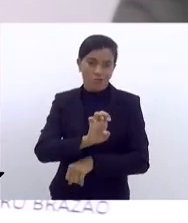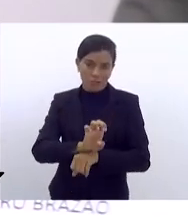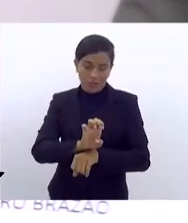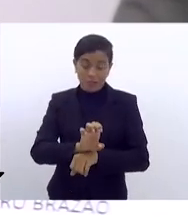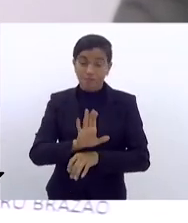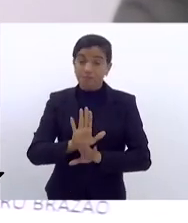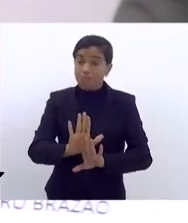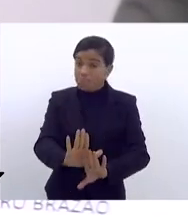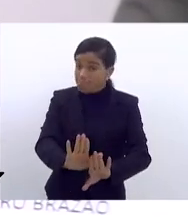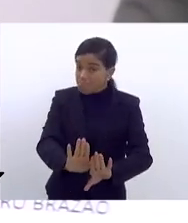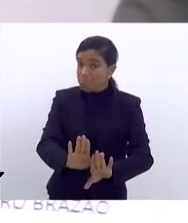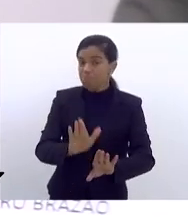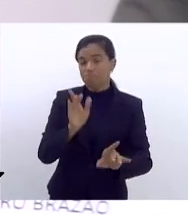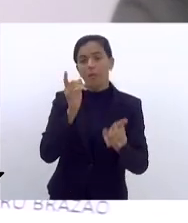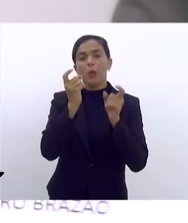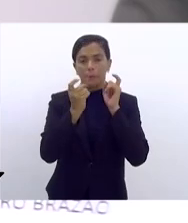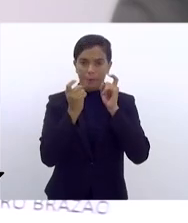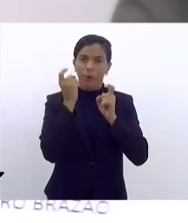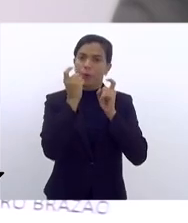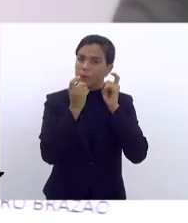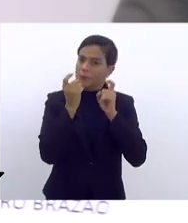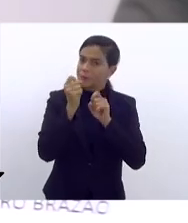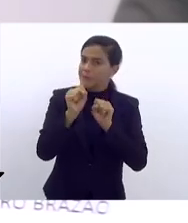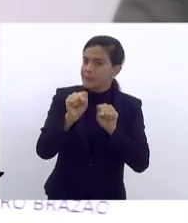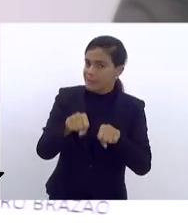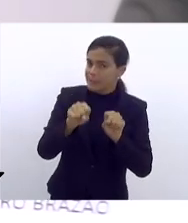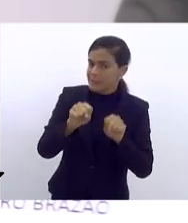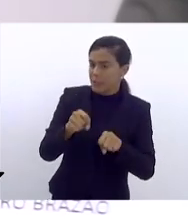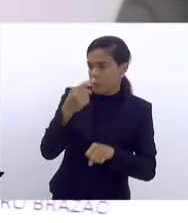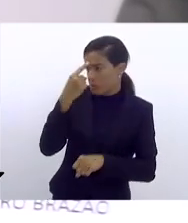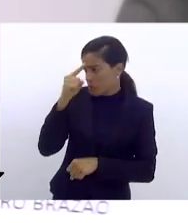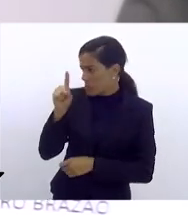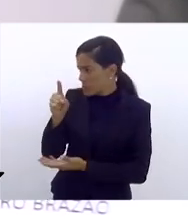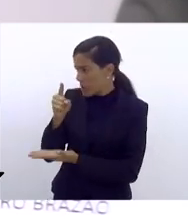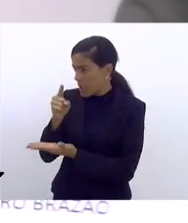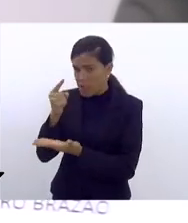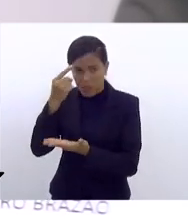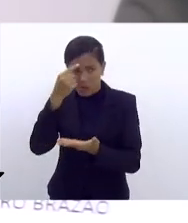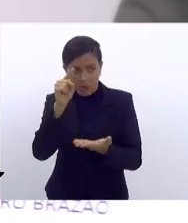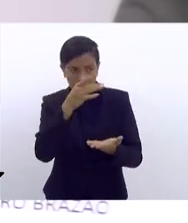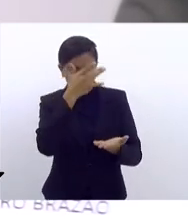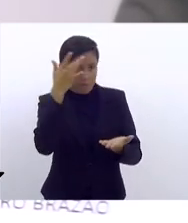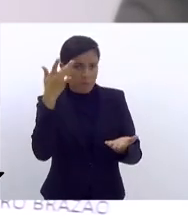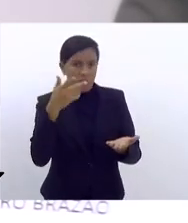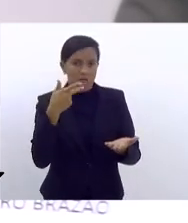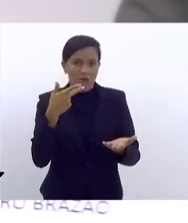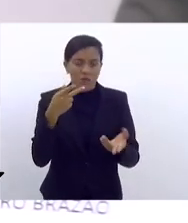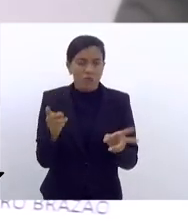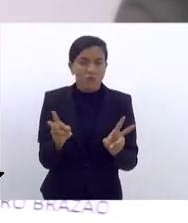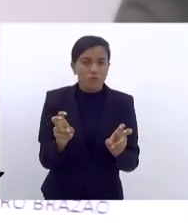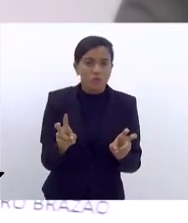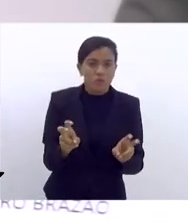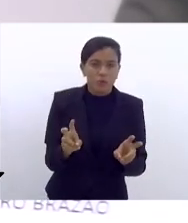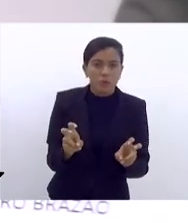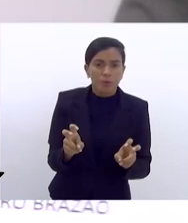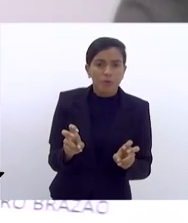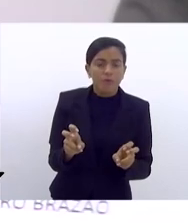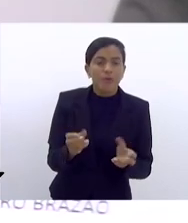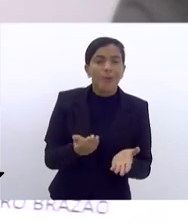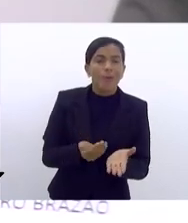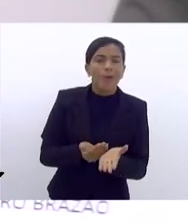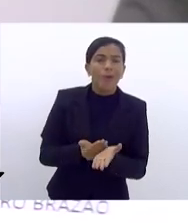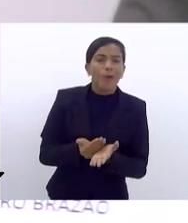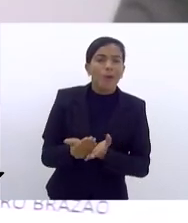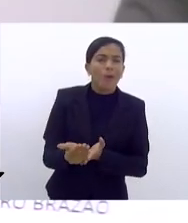preocupa eu não sei se alguém já fez essa abordagem que tudo começa